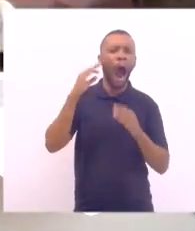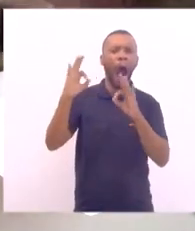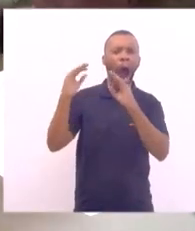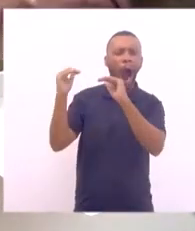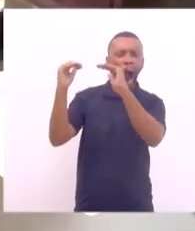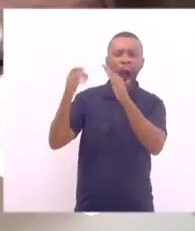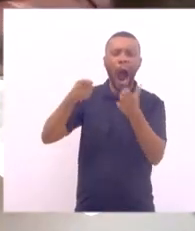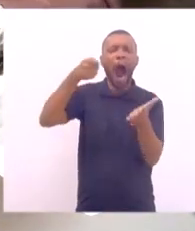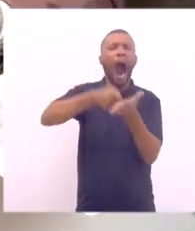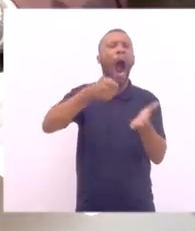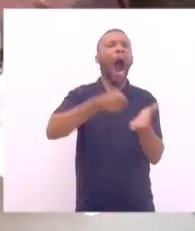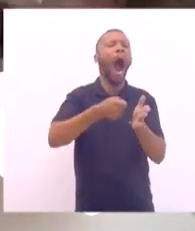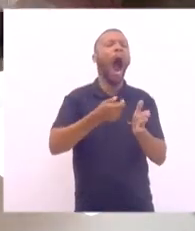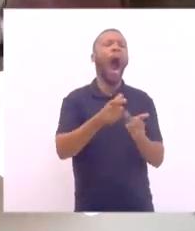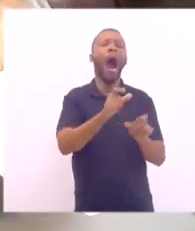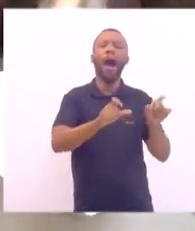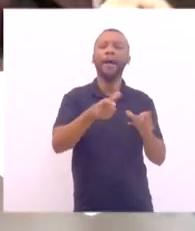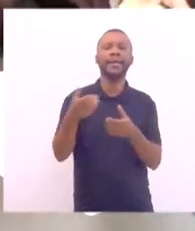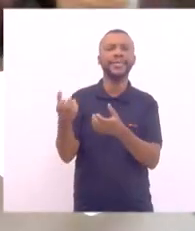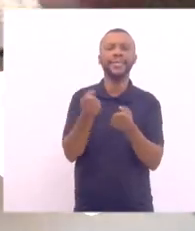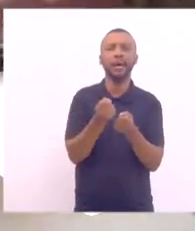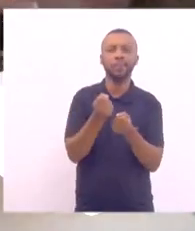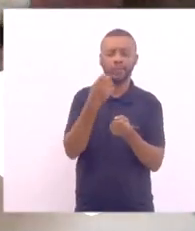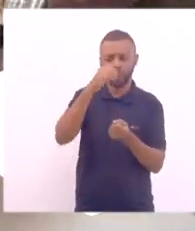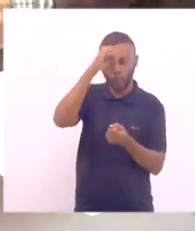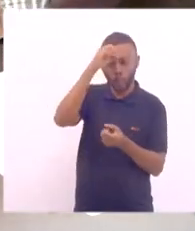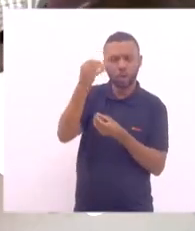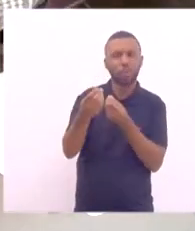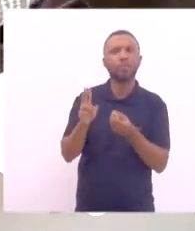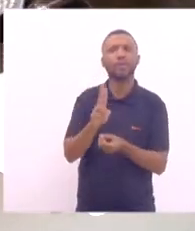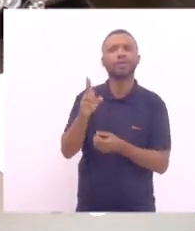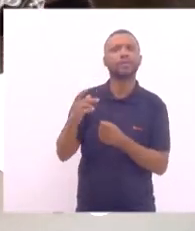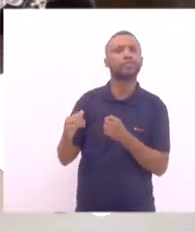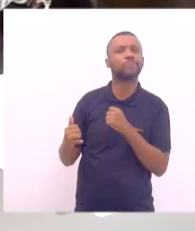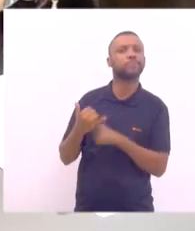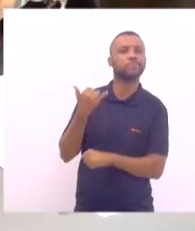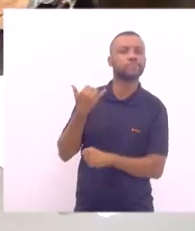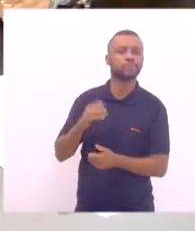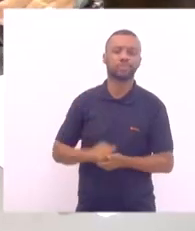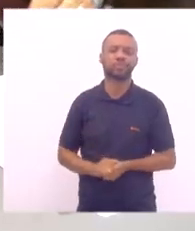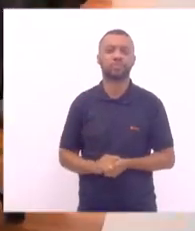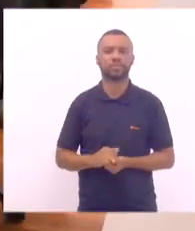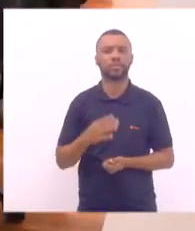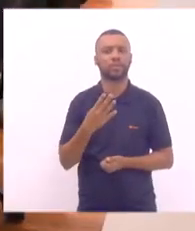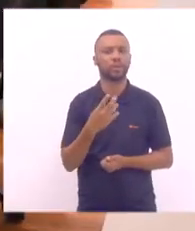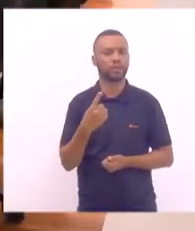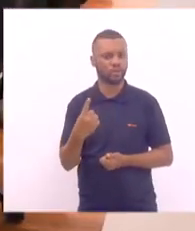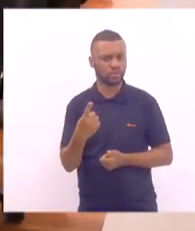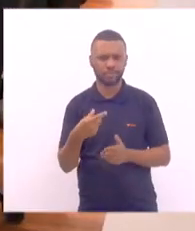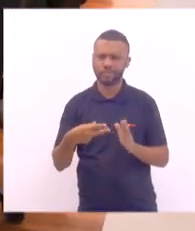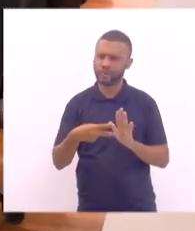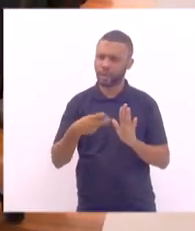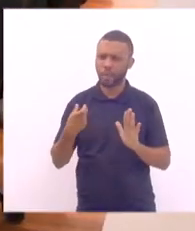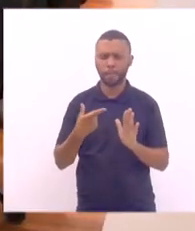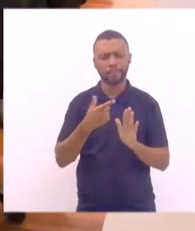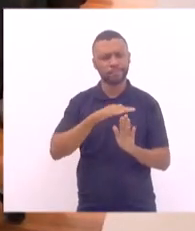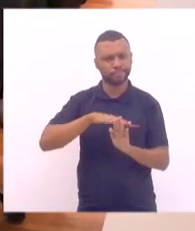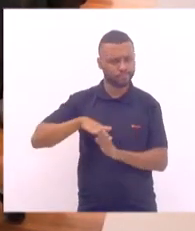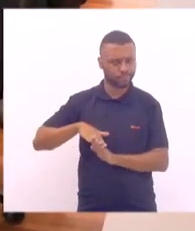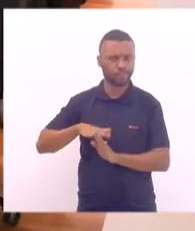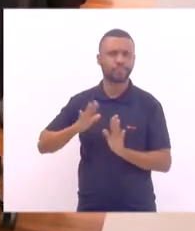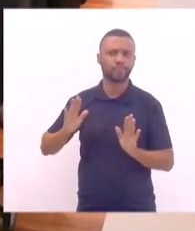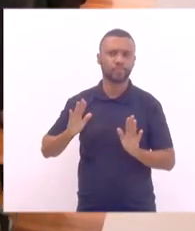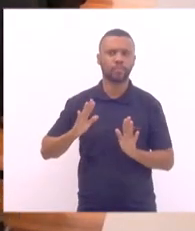muitas pessoas recebem esses cartões em casa e não sabem como utilizar. Estão sendo lesadas. 41. Vamos derrubar, altera, instituindo